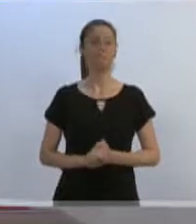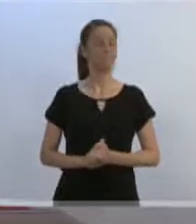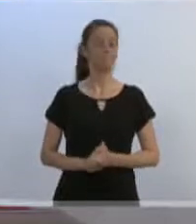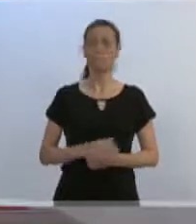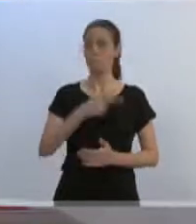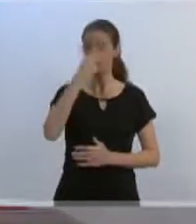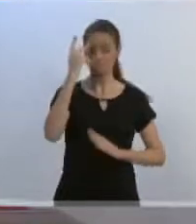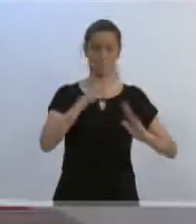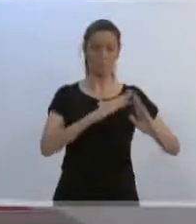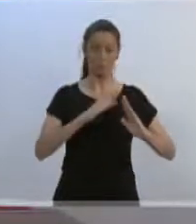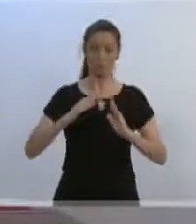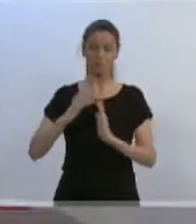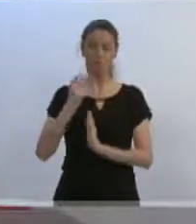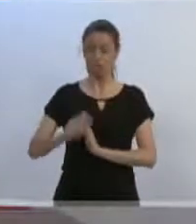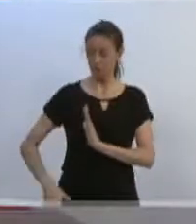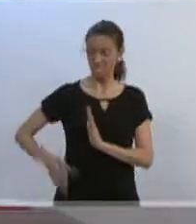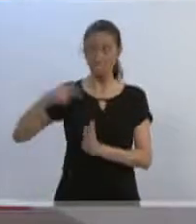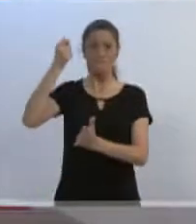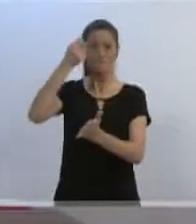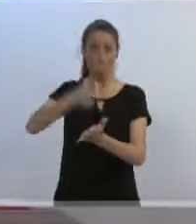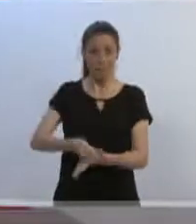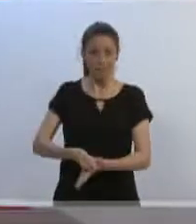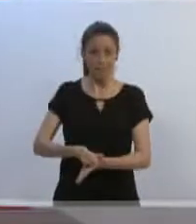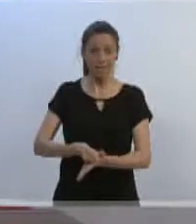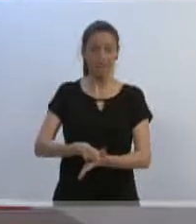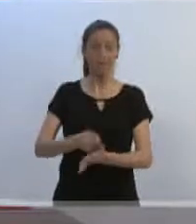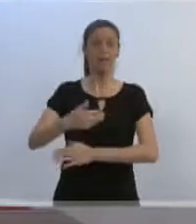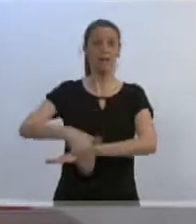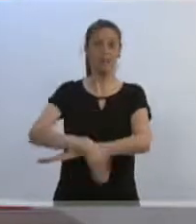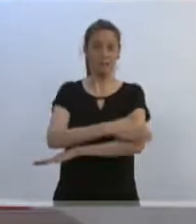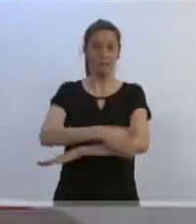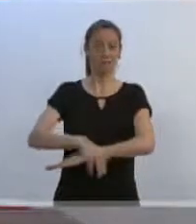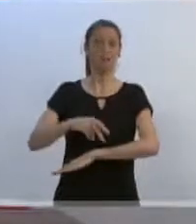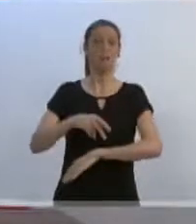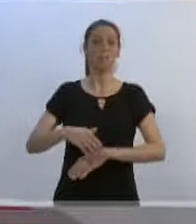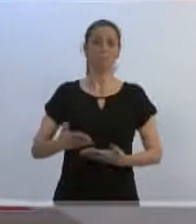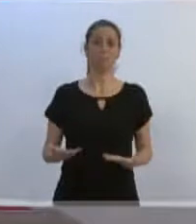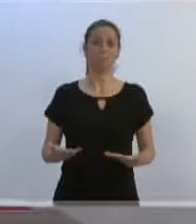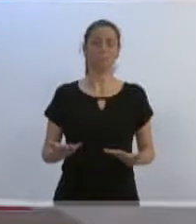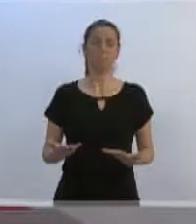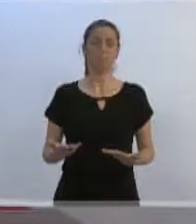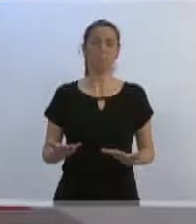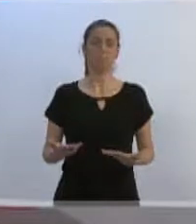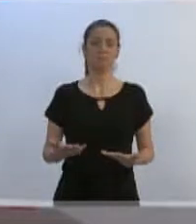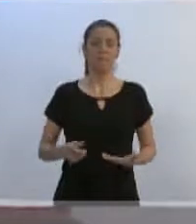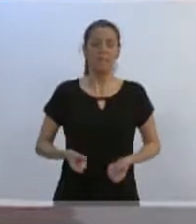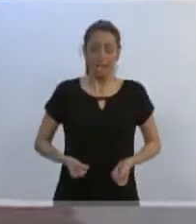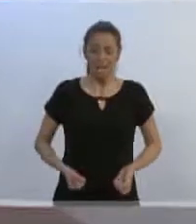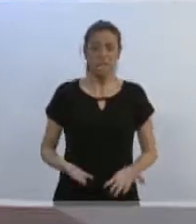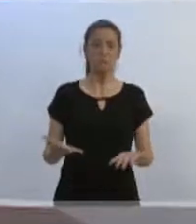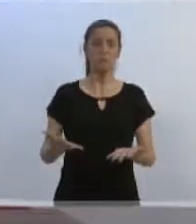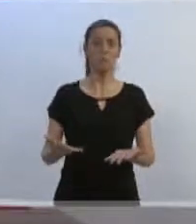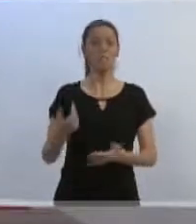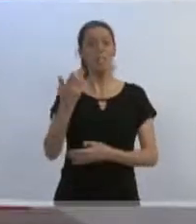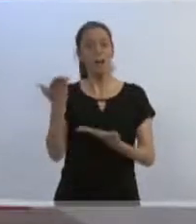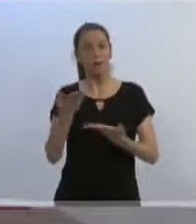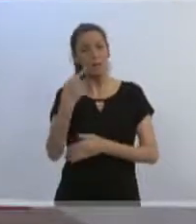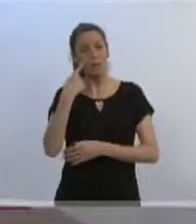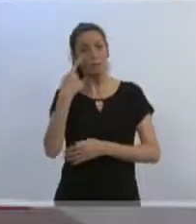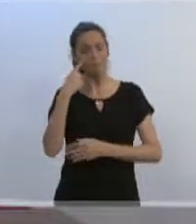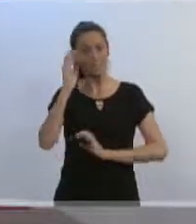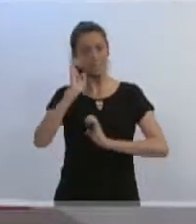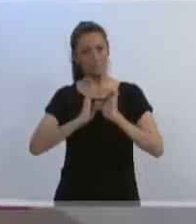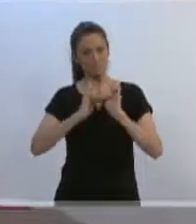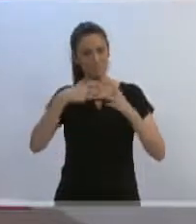pode gastar do seu bolso e ter esse retorno agora com 11 lá deixando do jeito que está a acumular quero parabenizar a